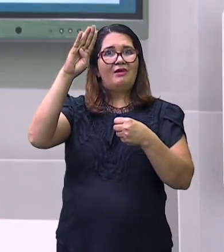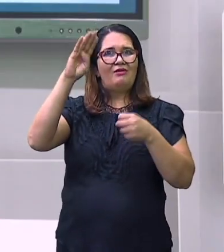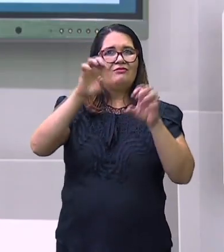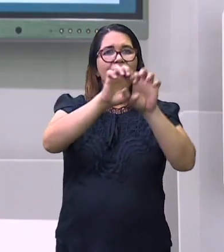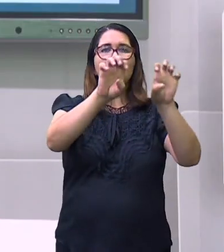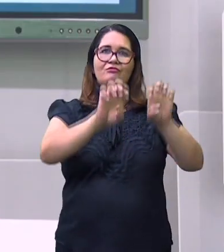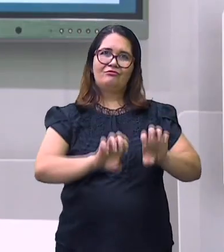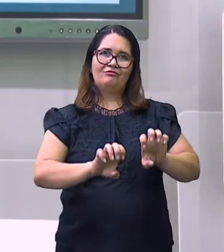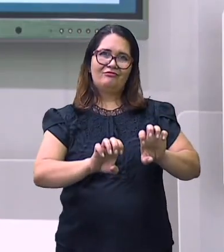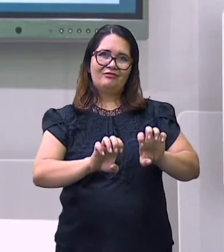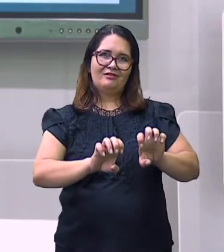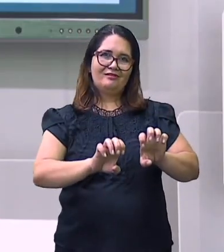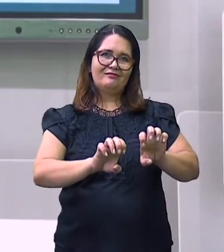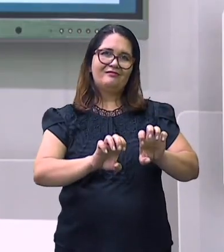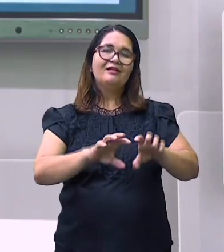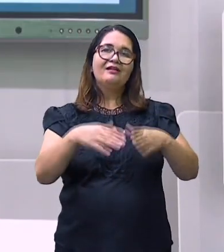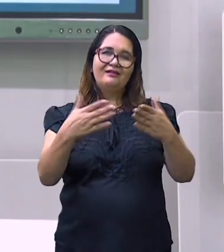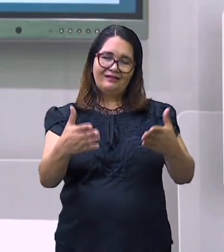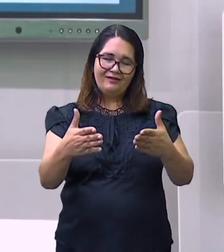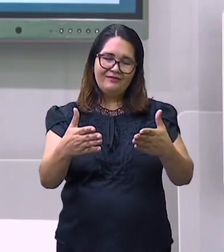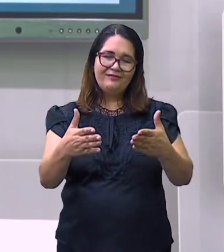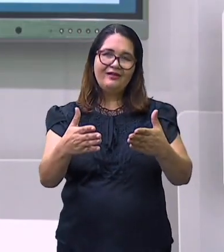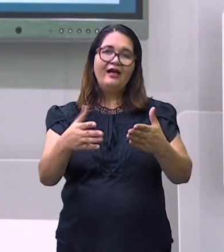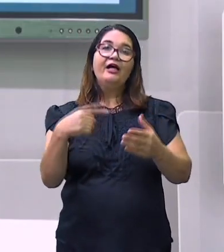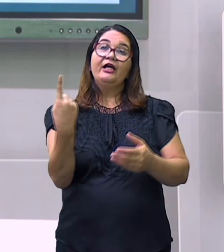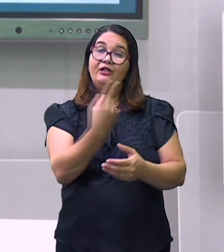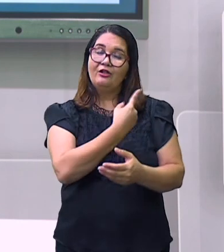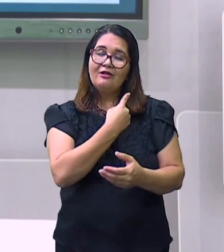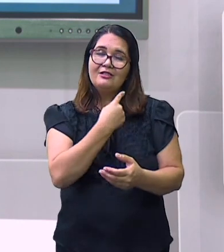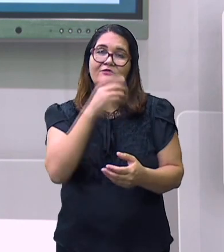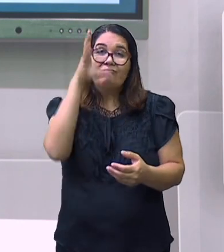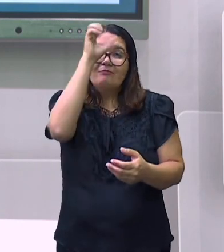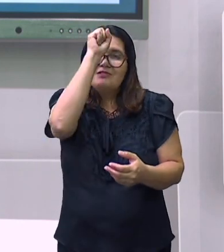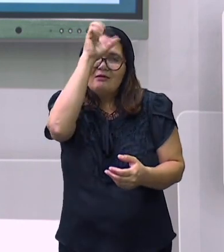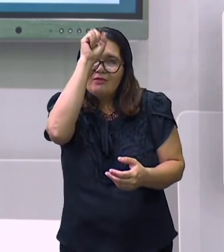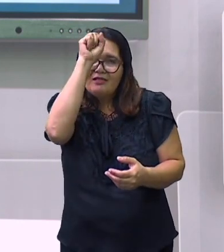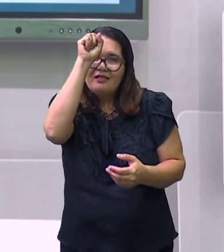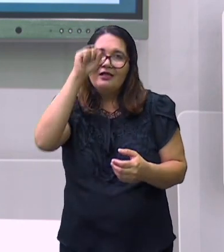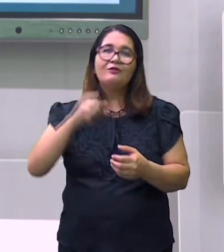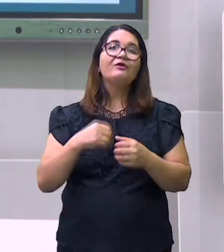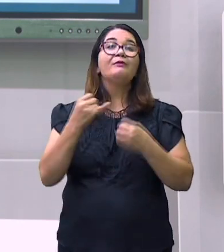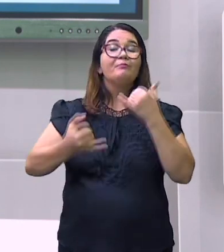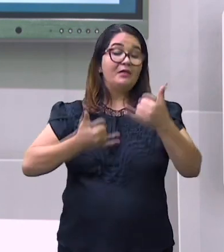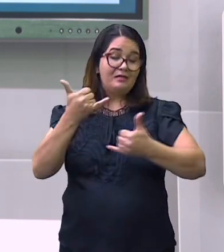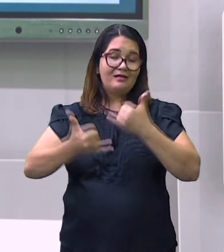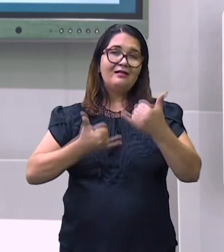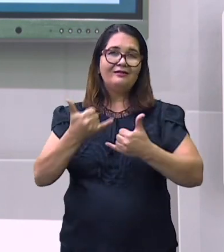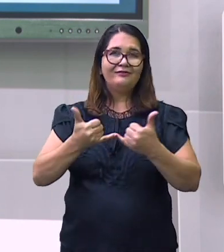a gente relembra toda a nossa matéria, não é mesmo? E aí, gostaram?